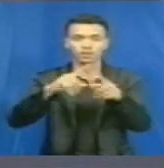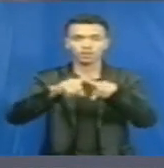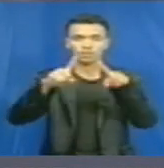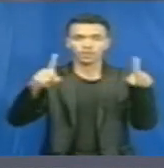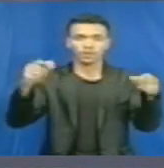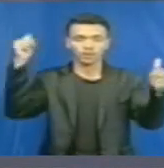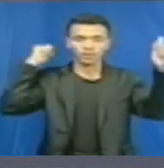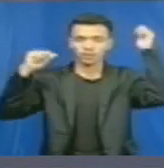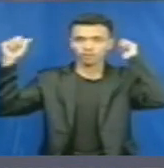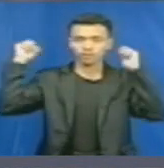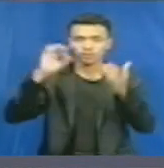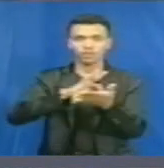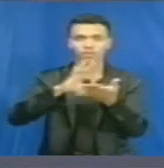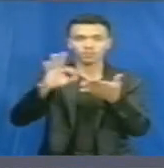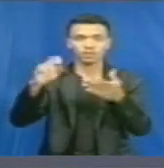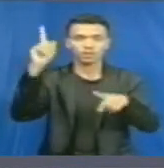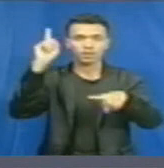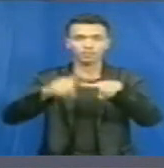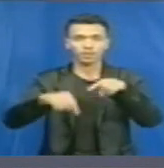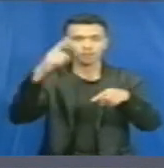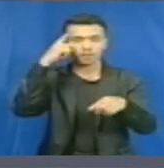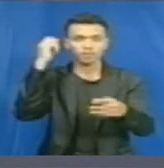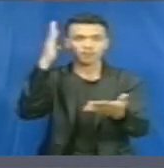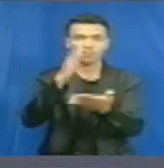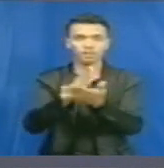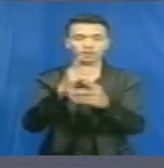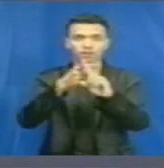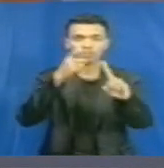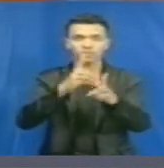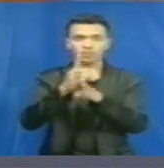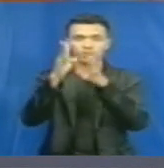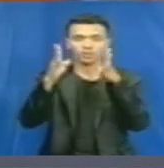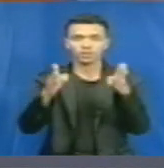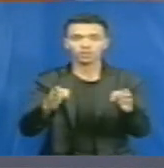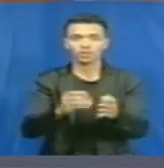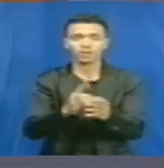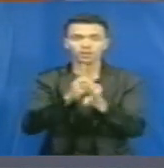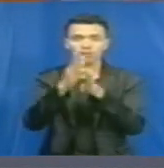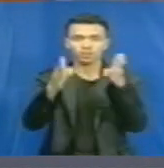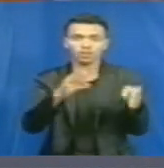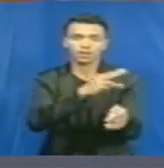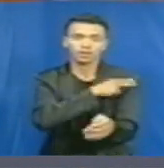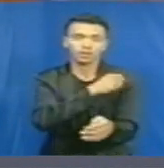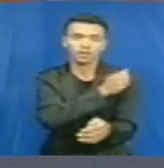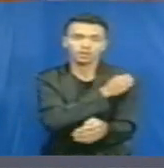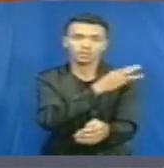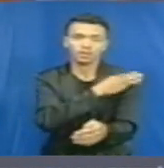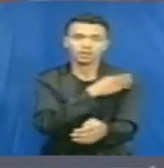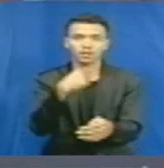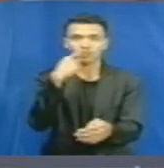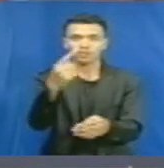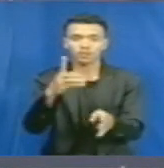atividade formação refere la lao tambah para o si diretor escola no dirigente HMDTL ne considera diretor